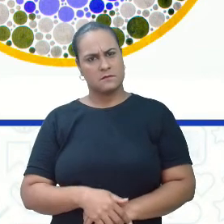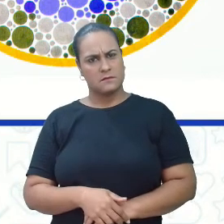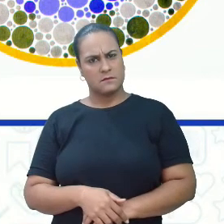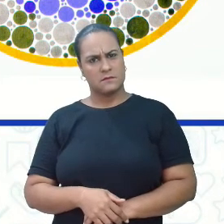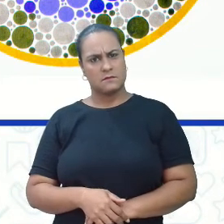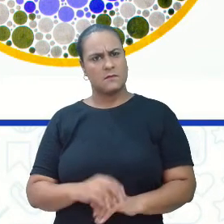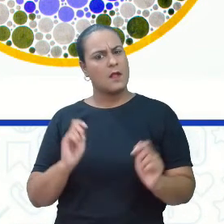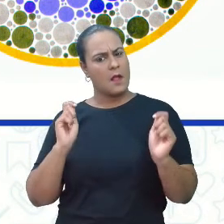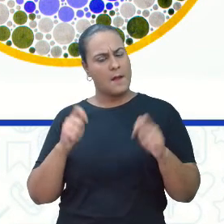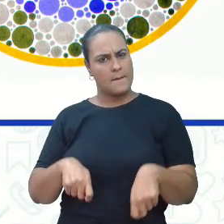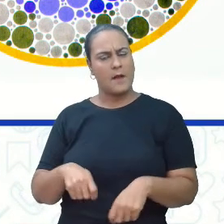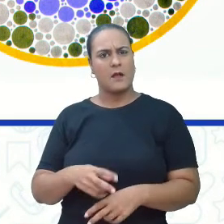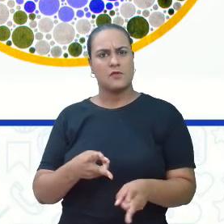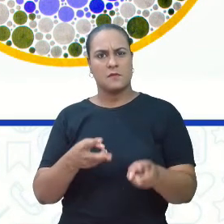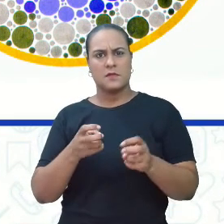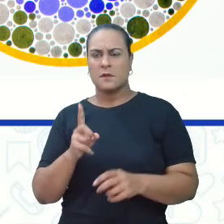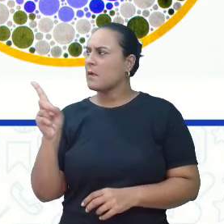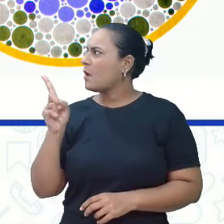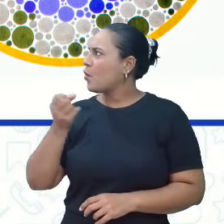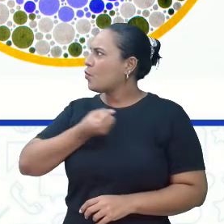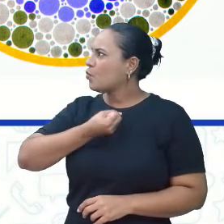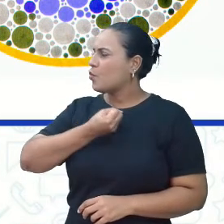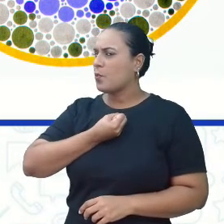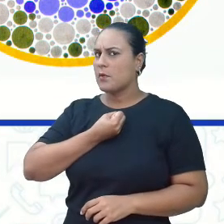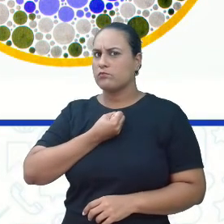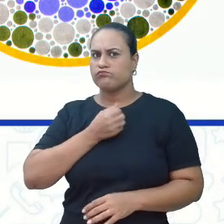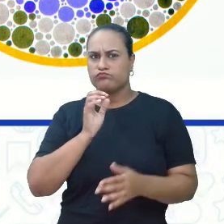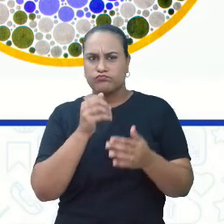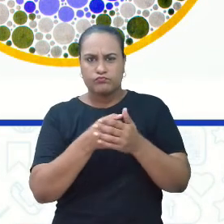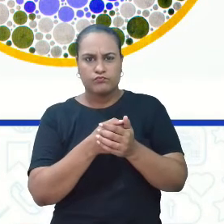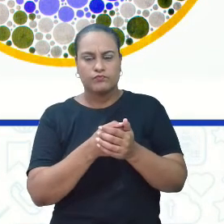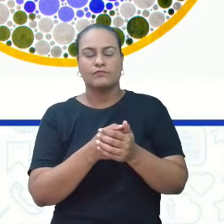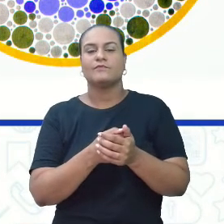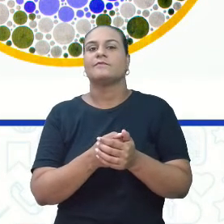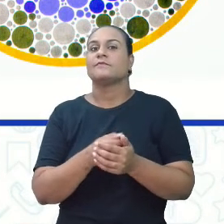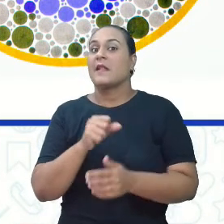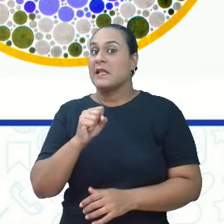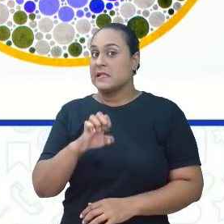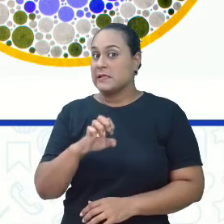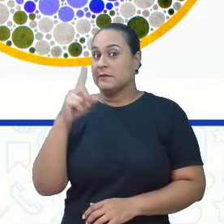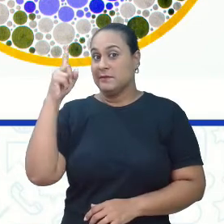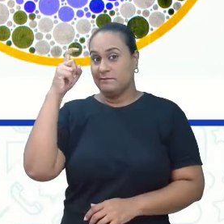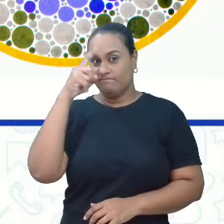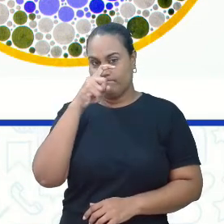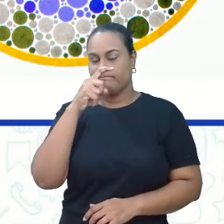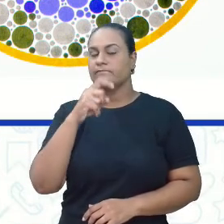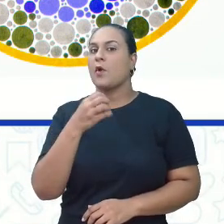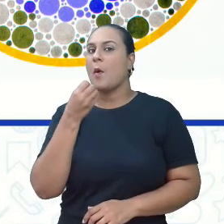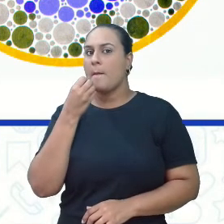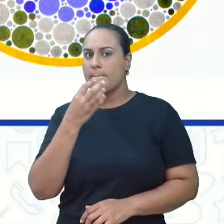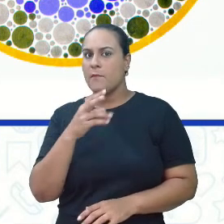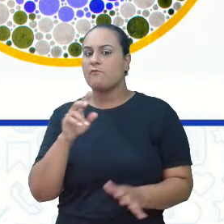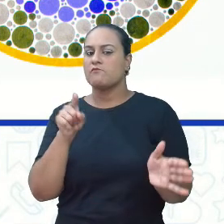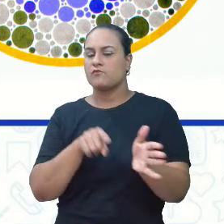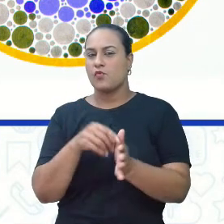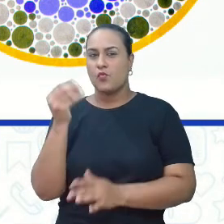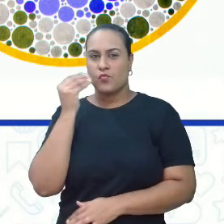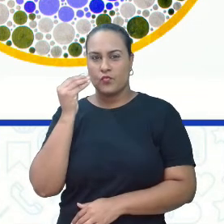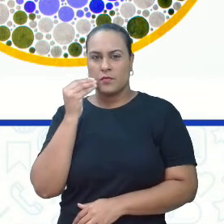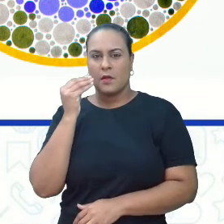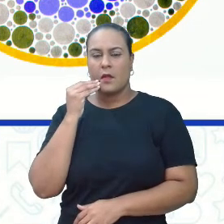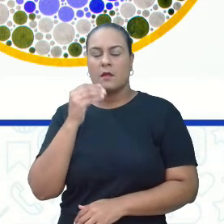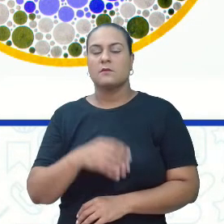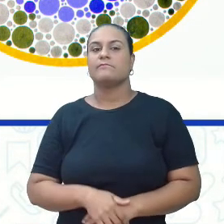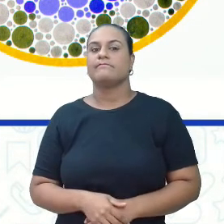conseguindo identificar os números que estão aí escondidos? Então, se estão com dificuldade, é bom fazer aí um testezinho e quem